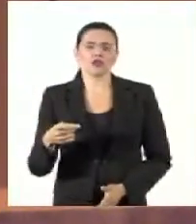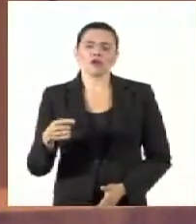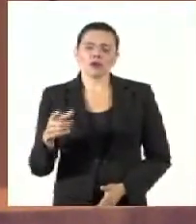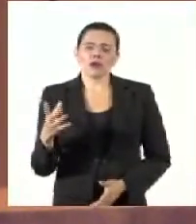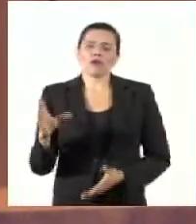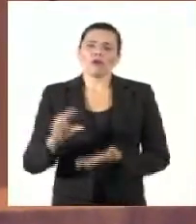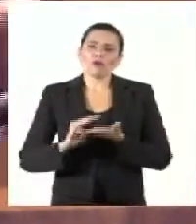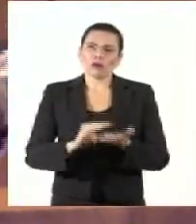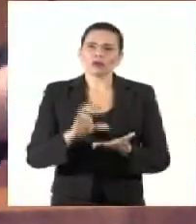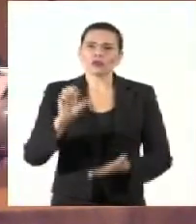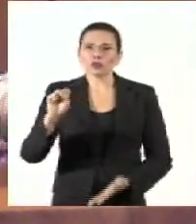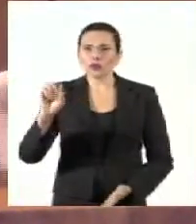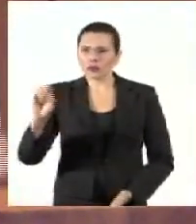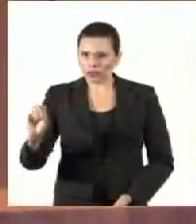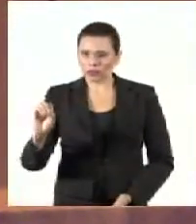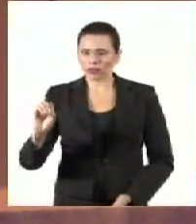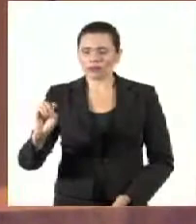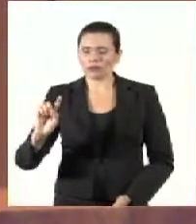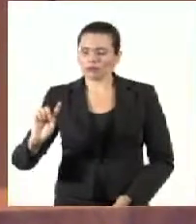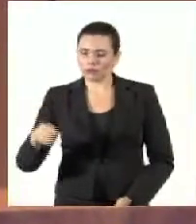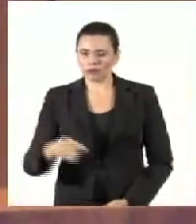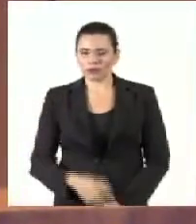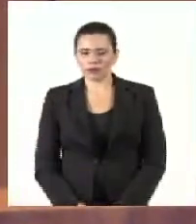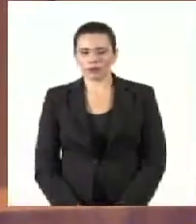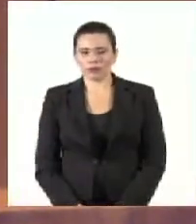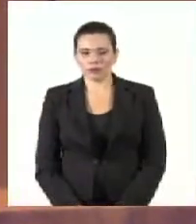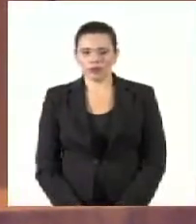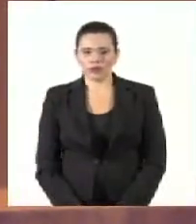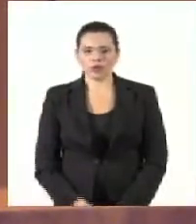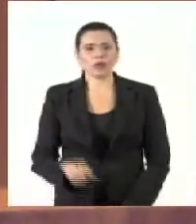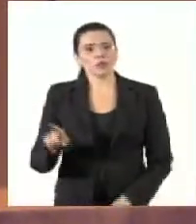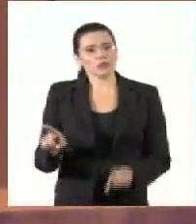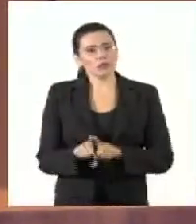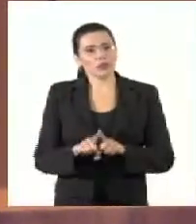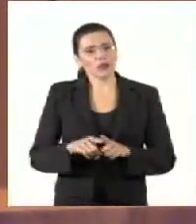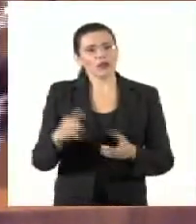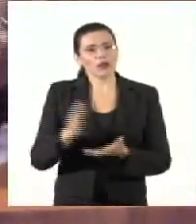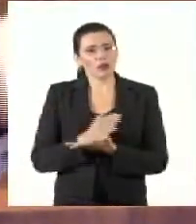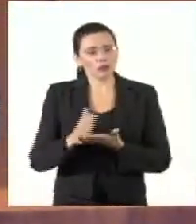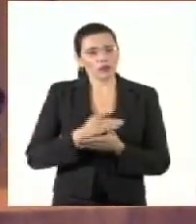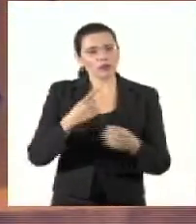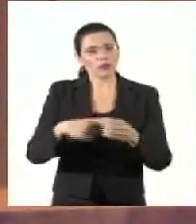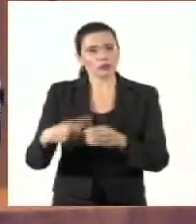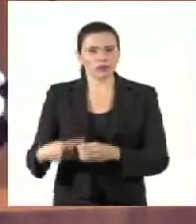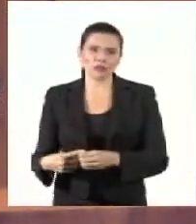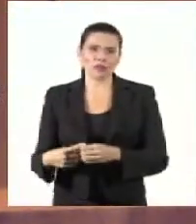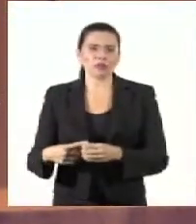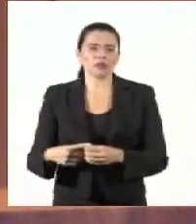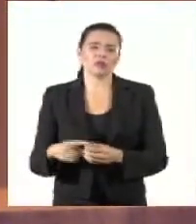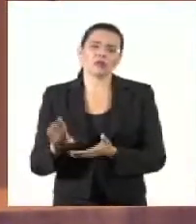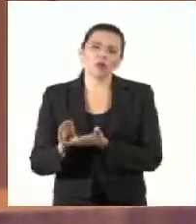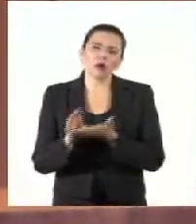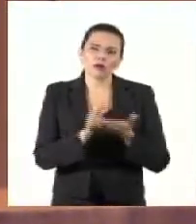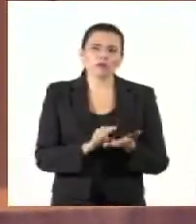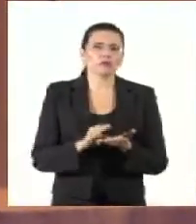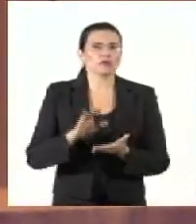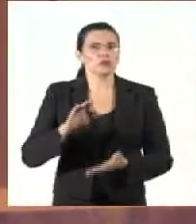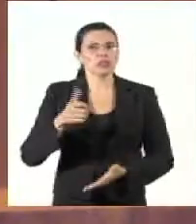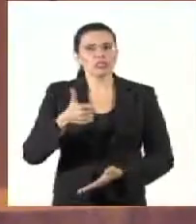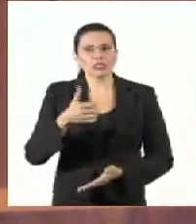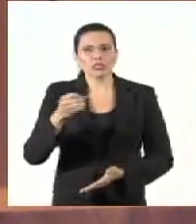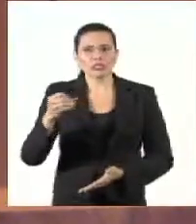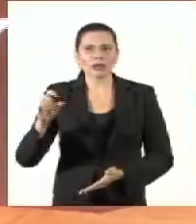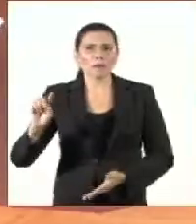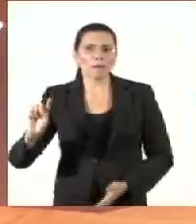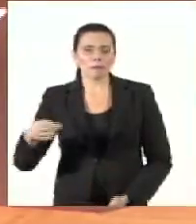mil habitantes tem a prerrogativa de receber até 100 mil, exatamente o que recebi na gestão